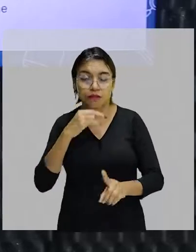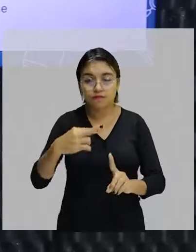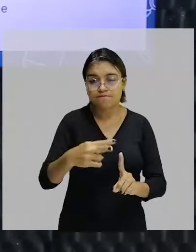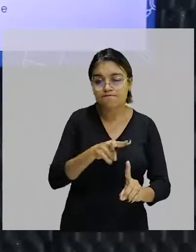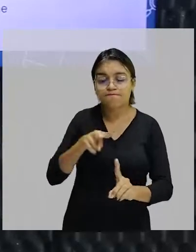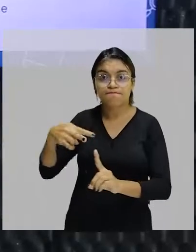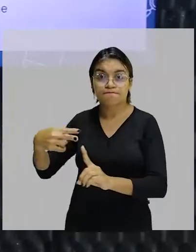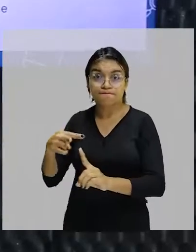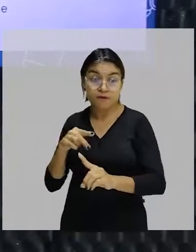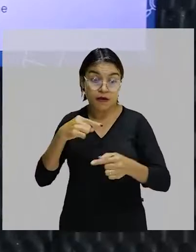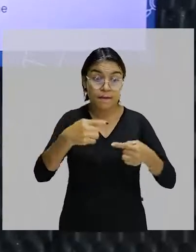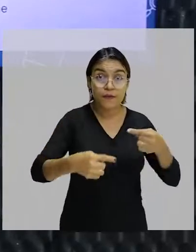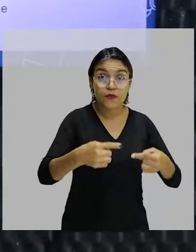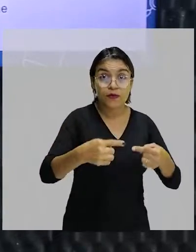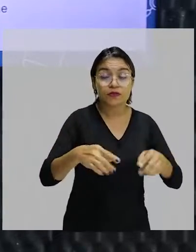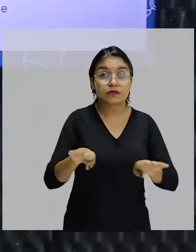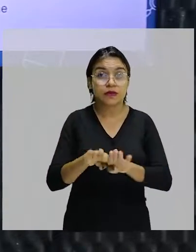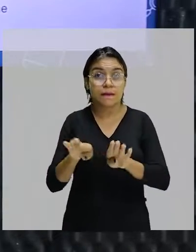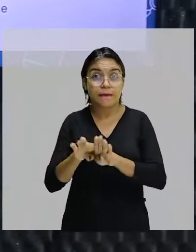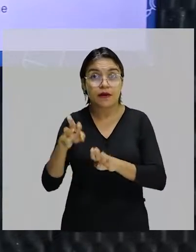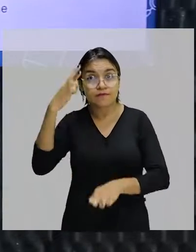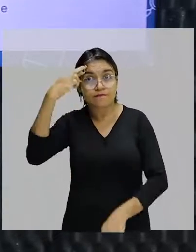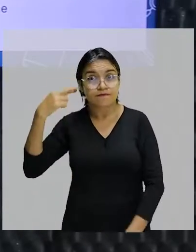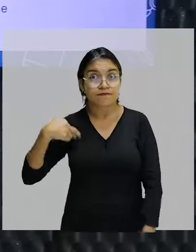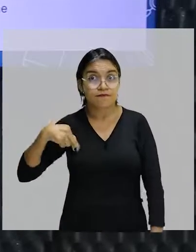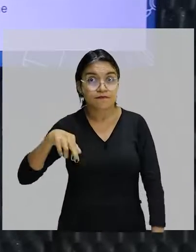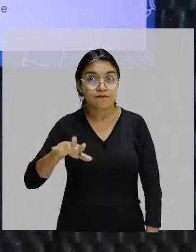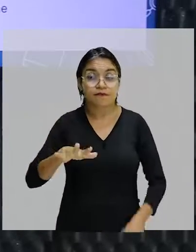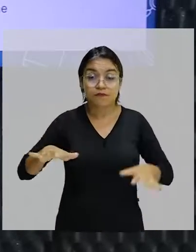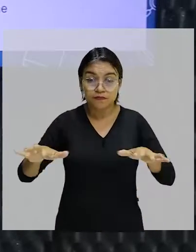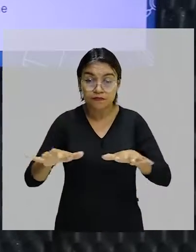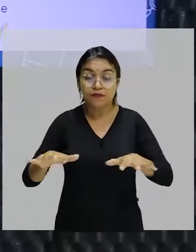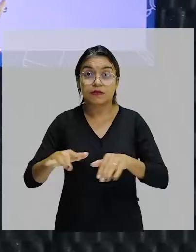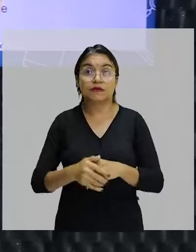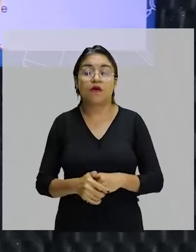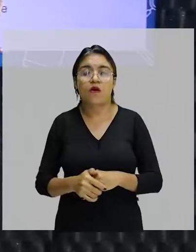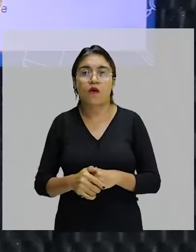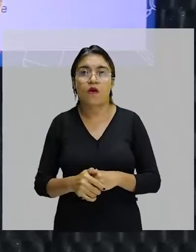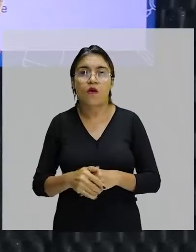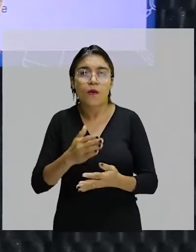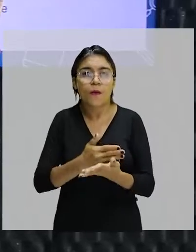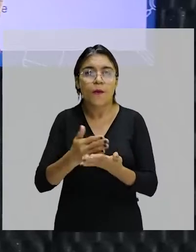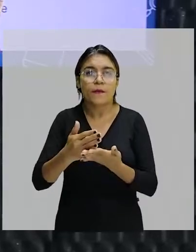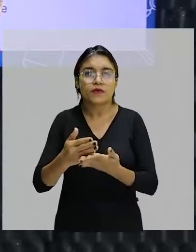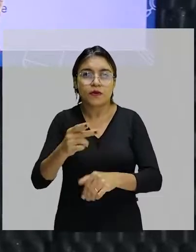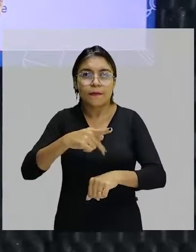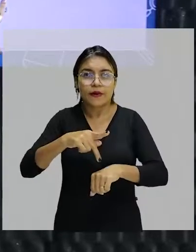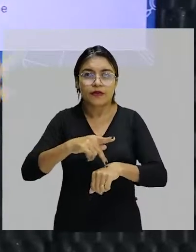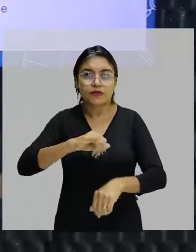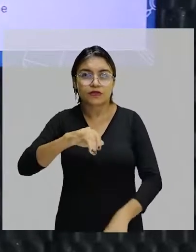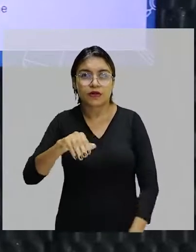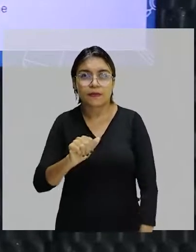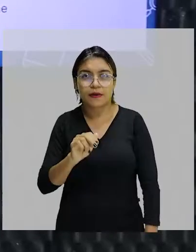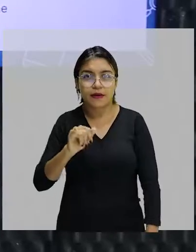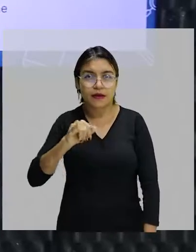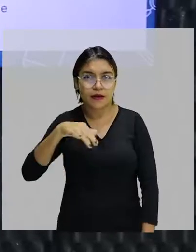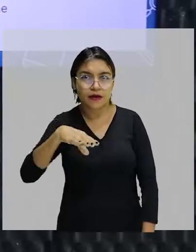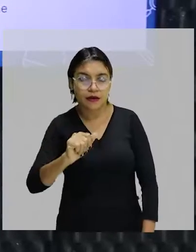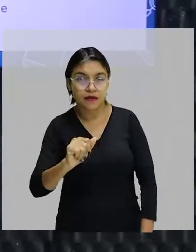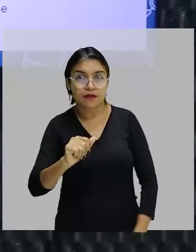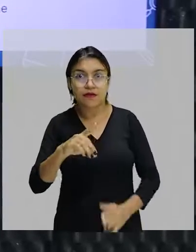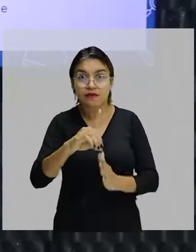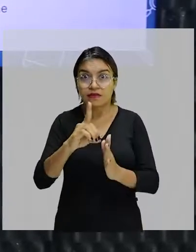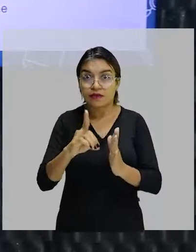política quanto na questão da religião, que começou na Jamaica lá na década de 30. Ou seja, o